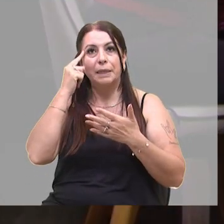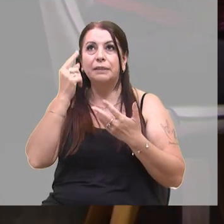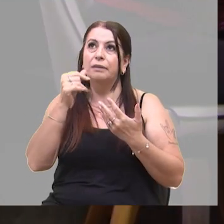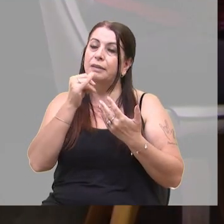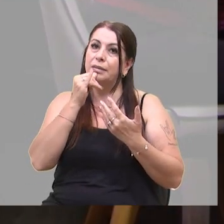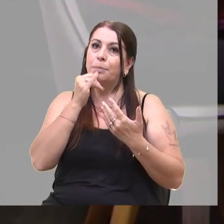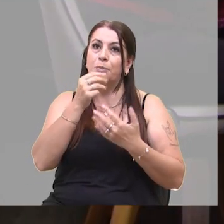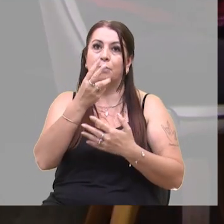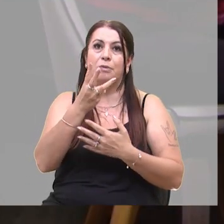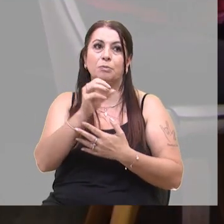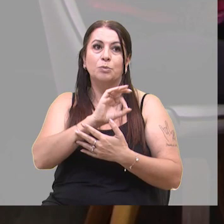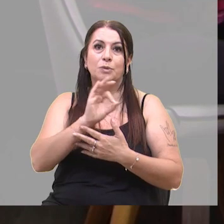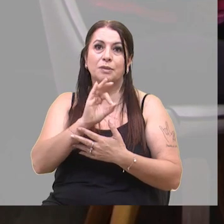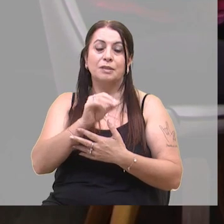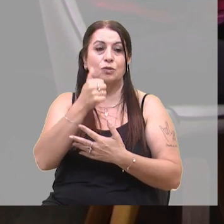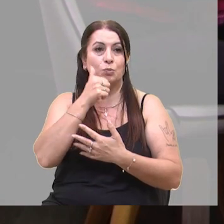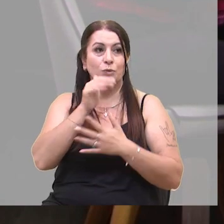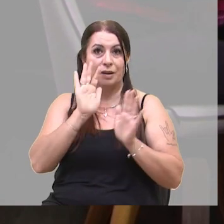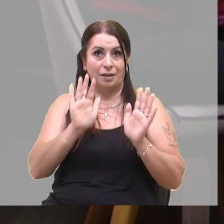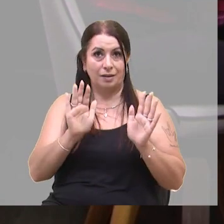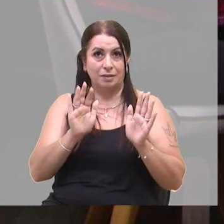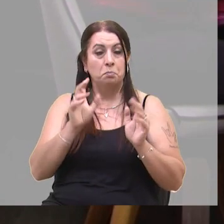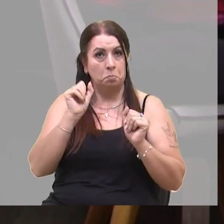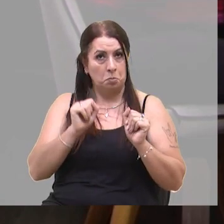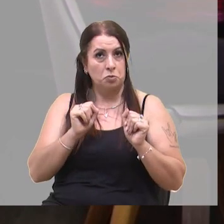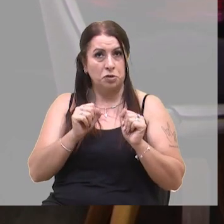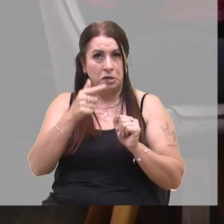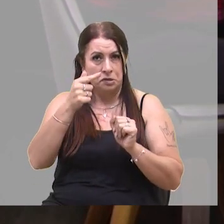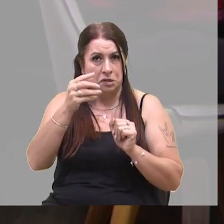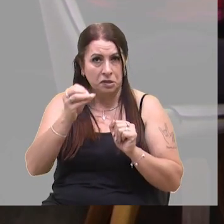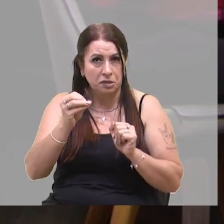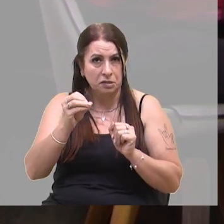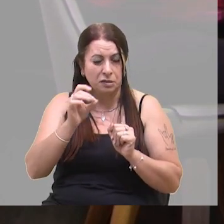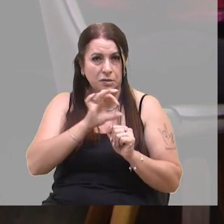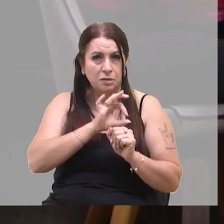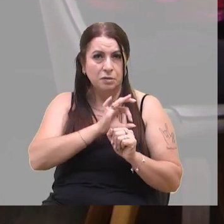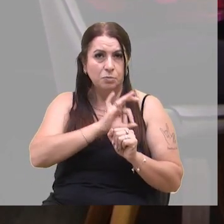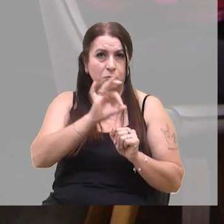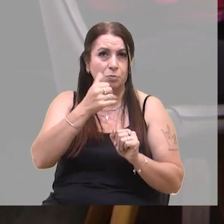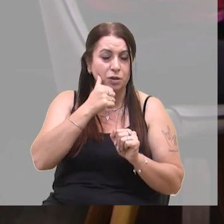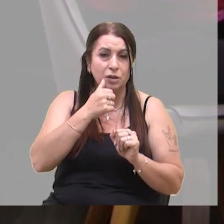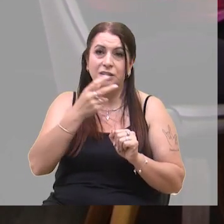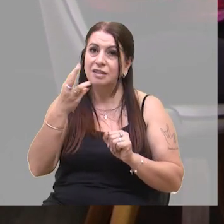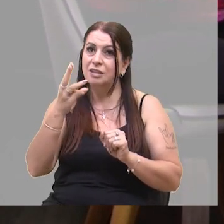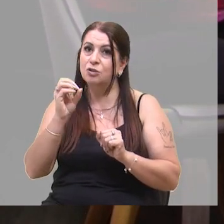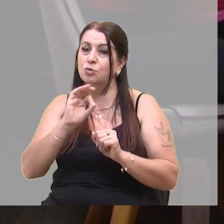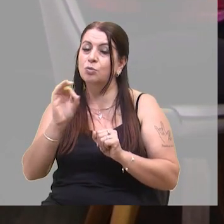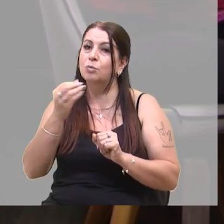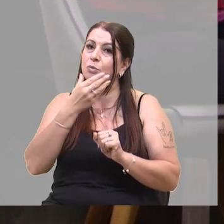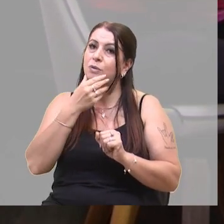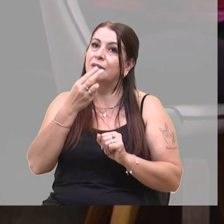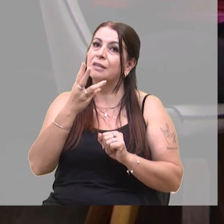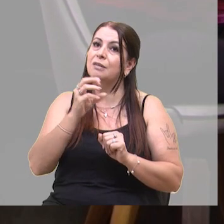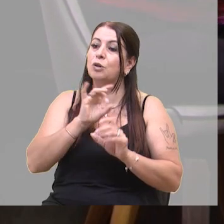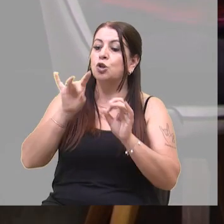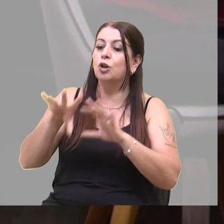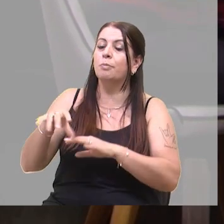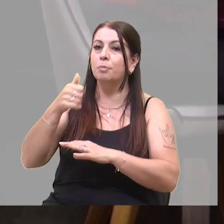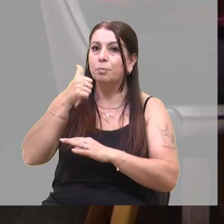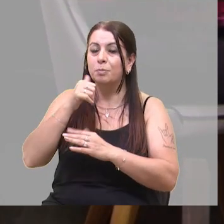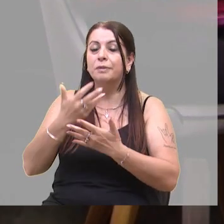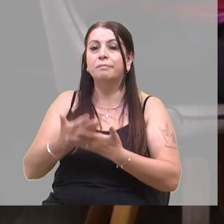não, porque tem um partido não, lá. Não, isso é geral, né? Então a gente tem que pensar. Então, geralmente são 30% de mulheres, né? Poderia